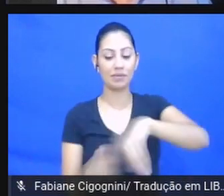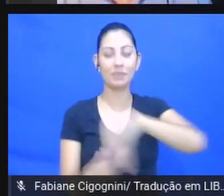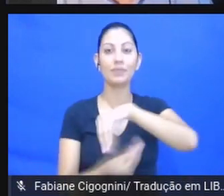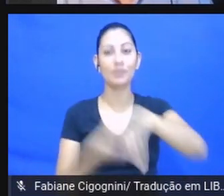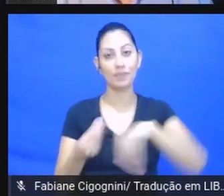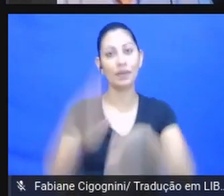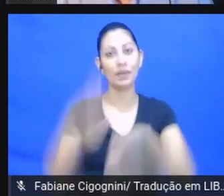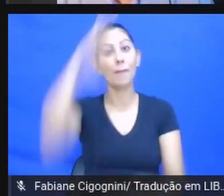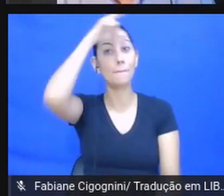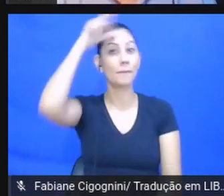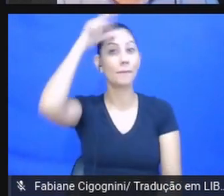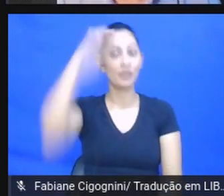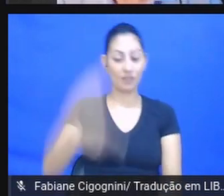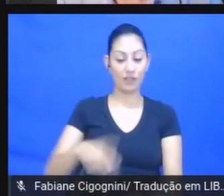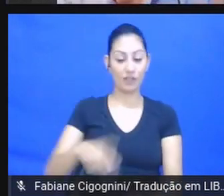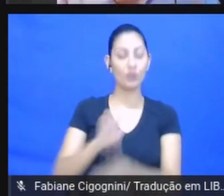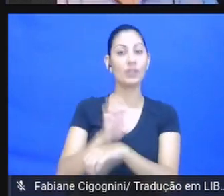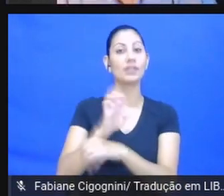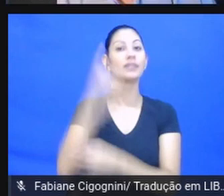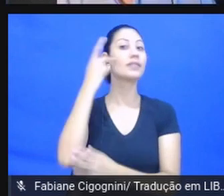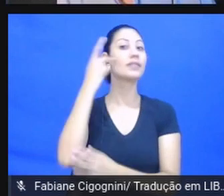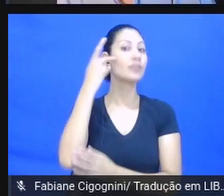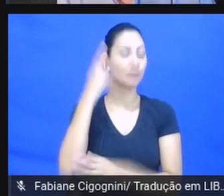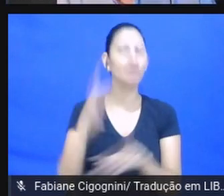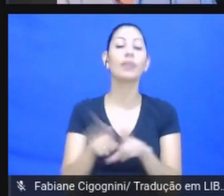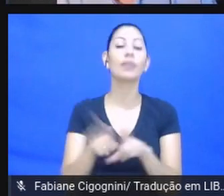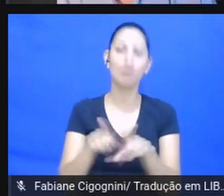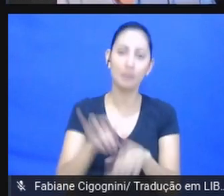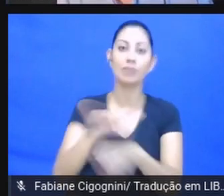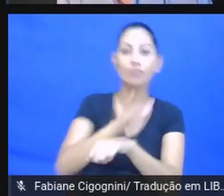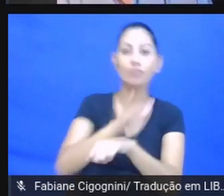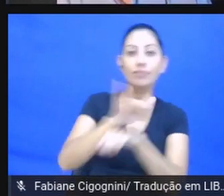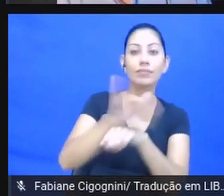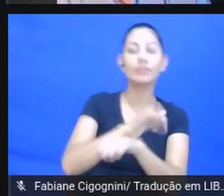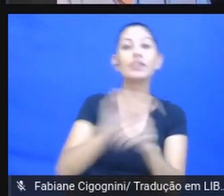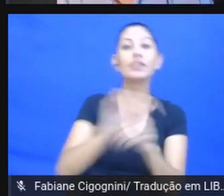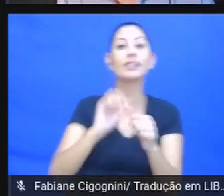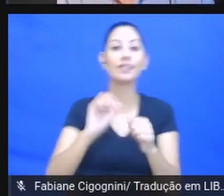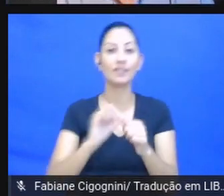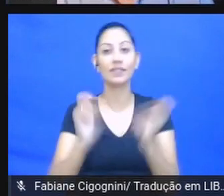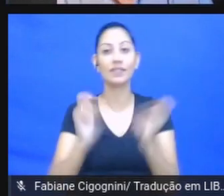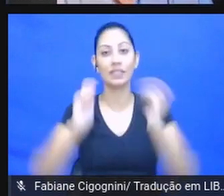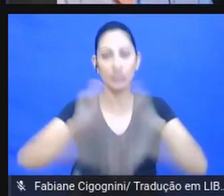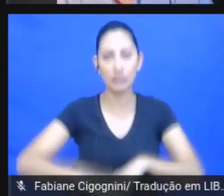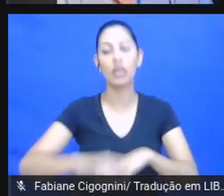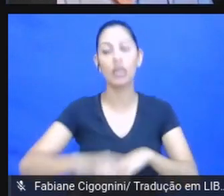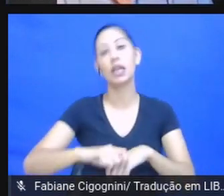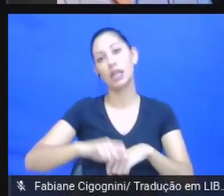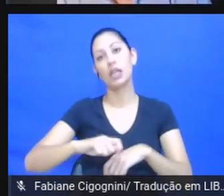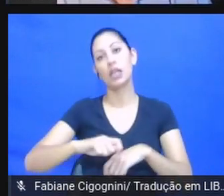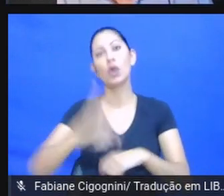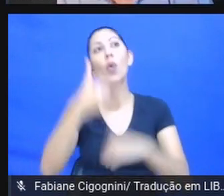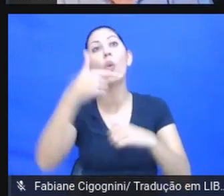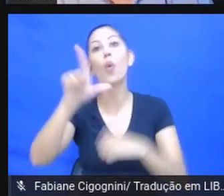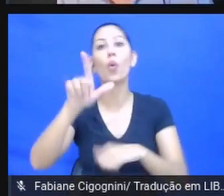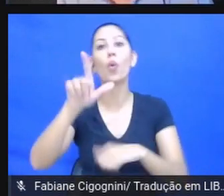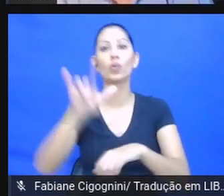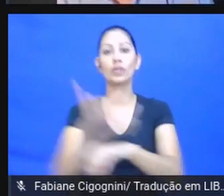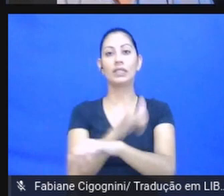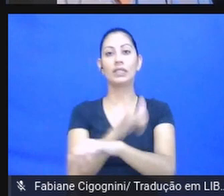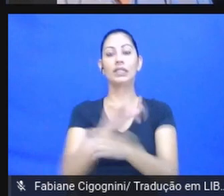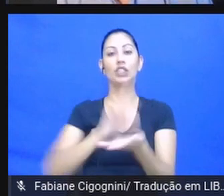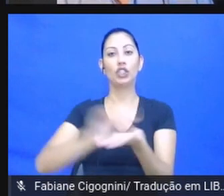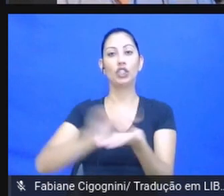Paulo também, parte-se do impresso e depois se usam outras estratégias digitais.